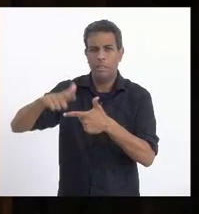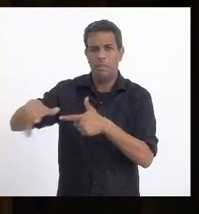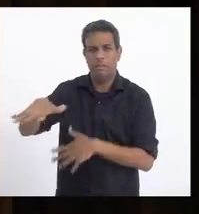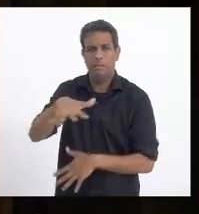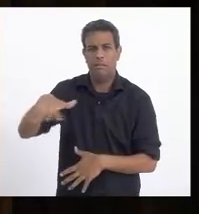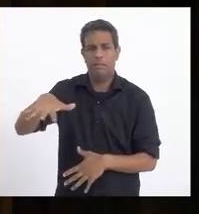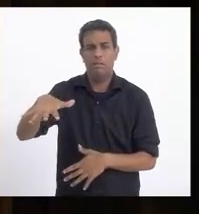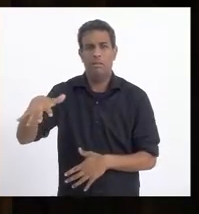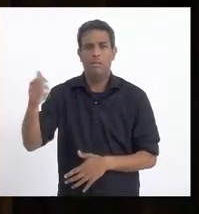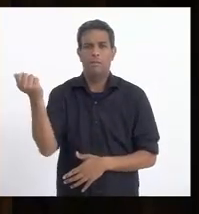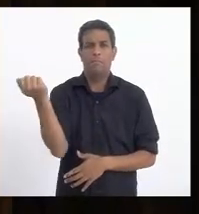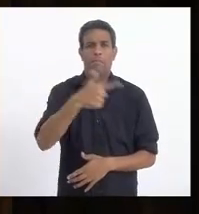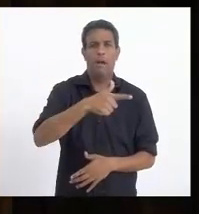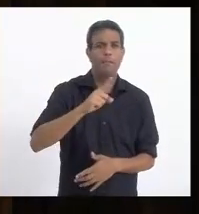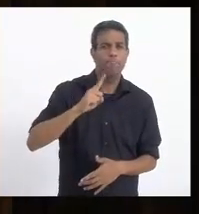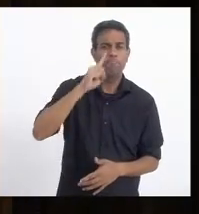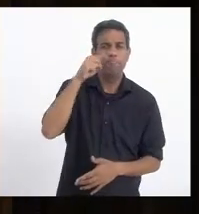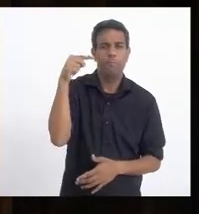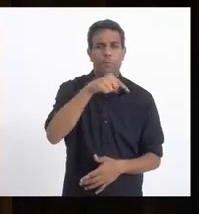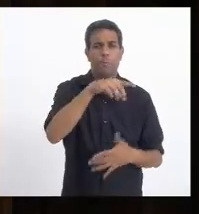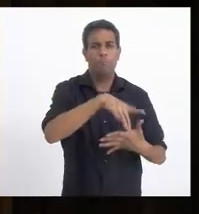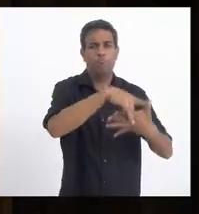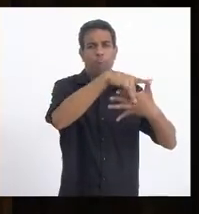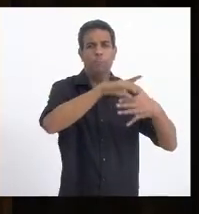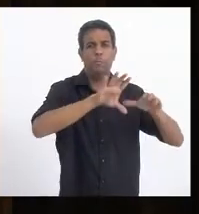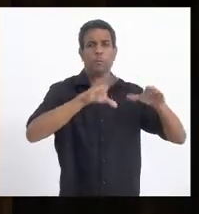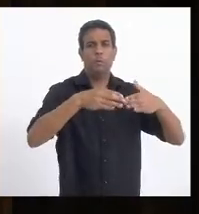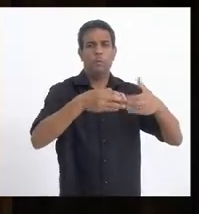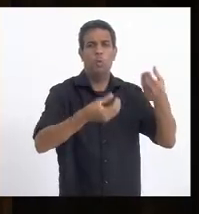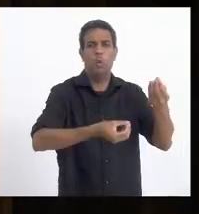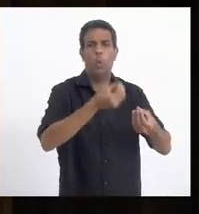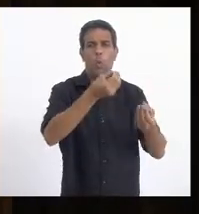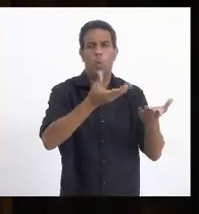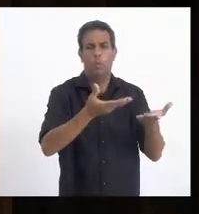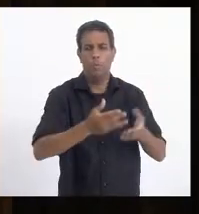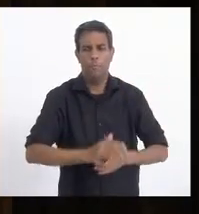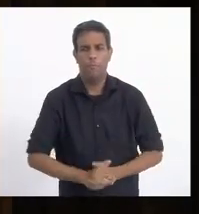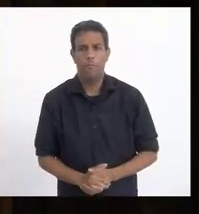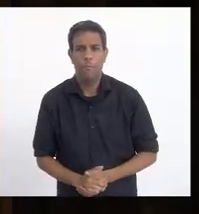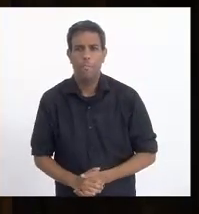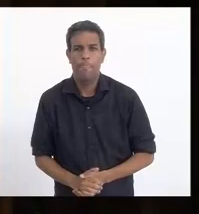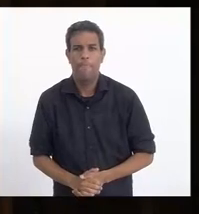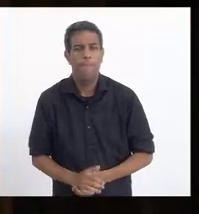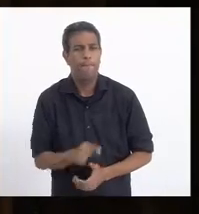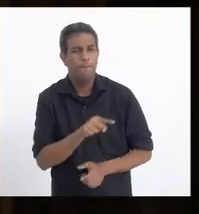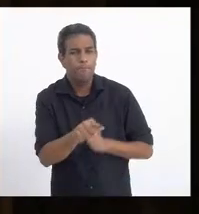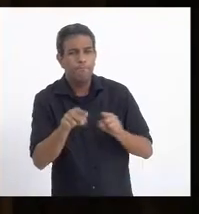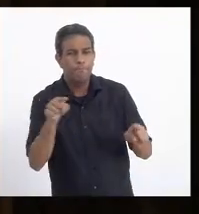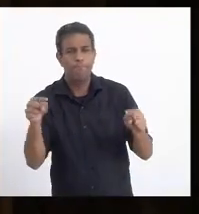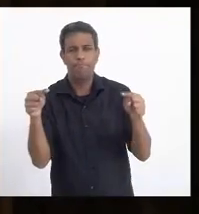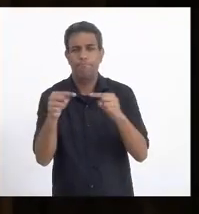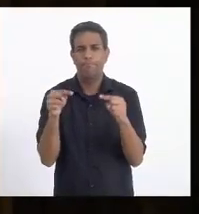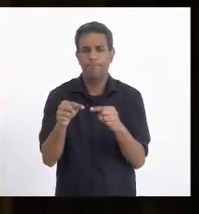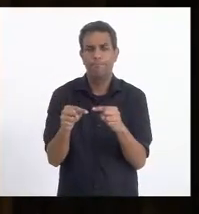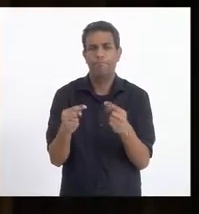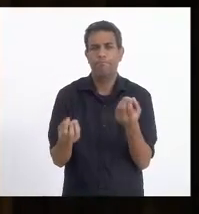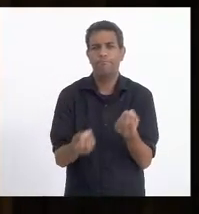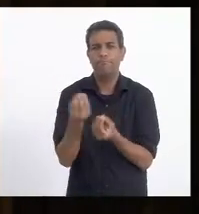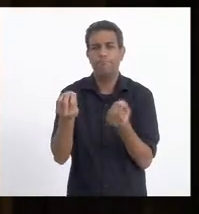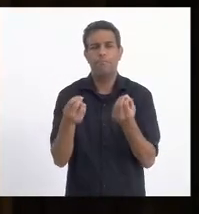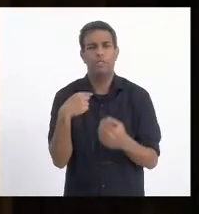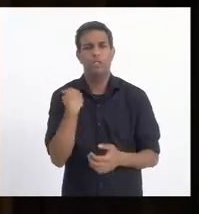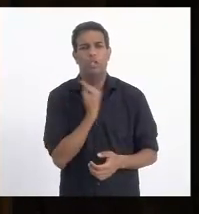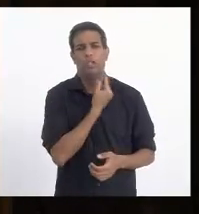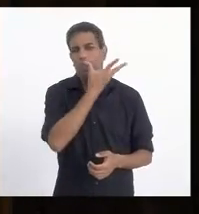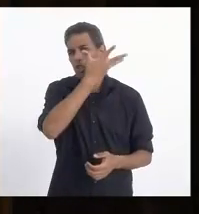tem mais risco do que quem está comandando o almoxarifado no quartel então Esse princípio a gente não